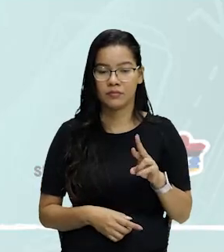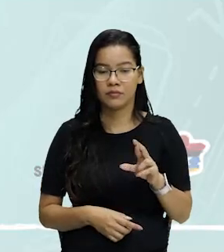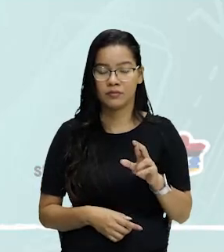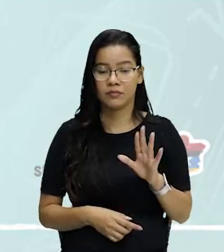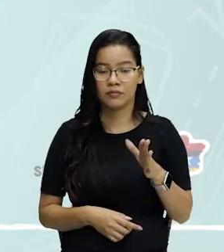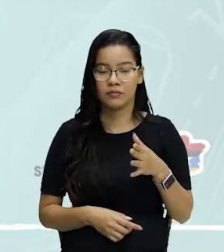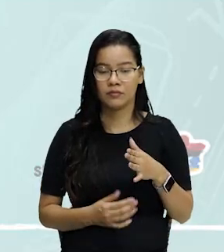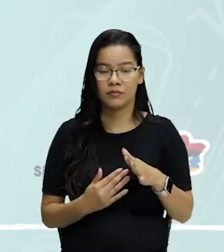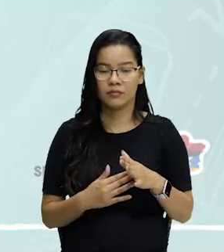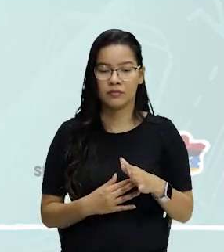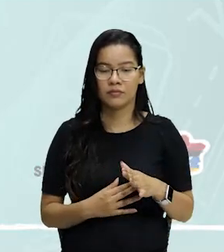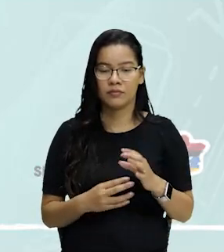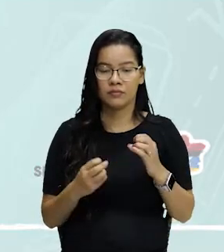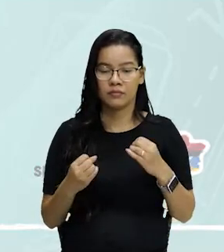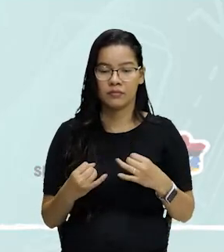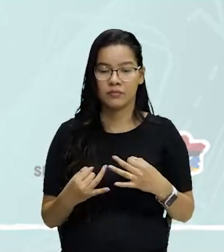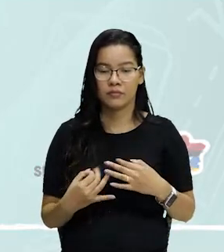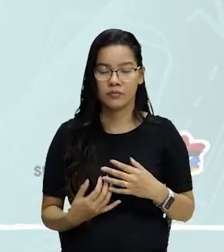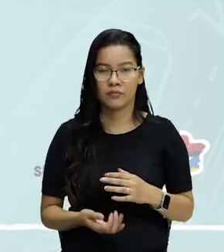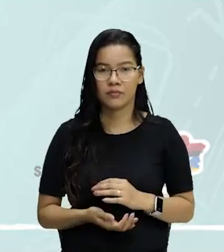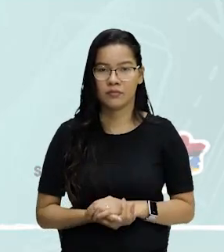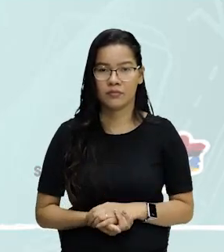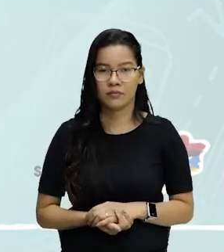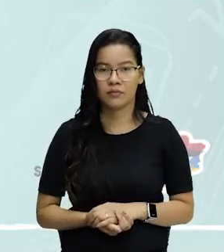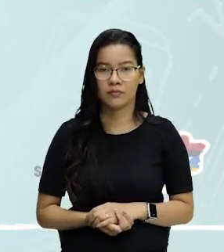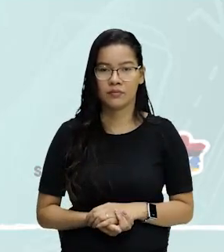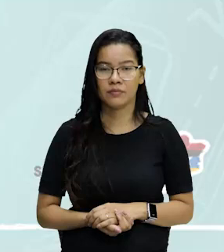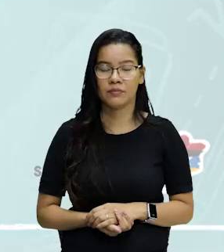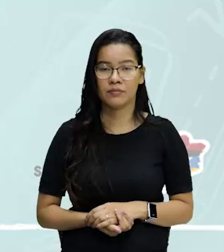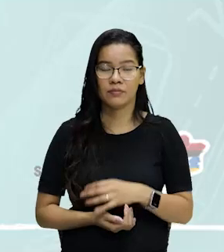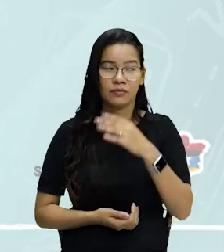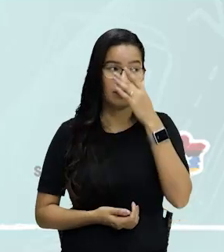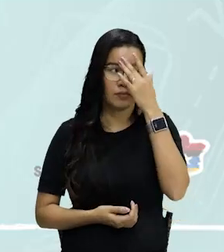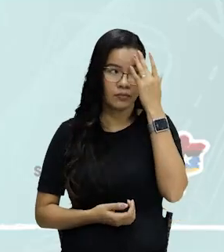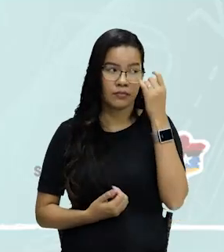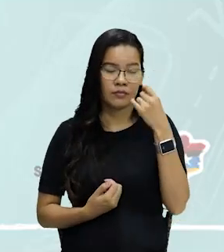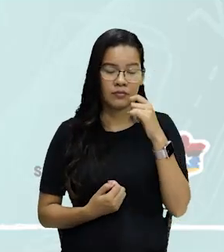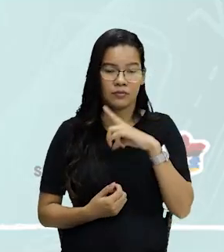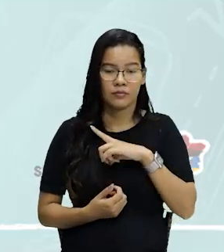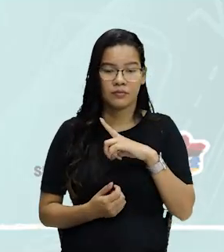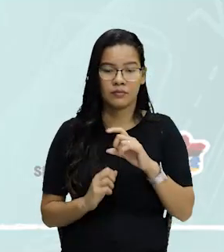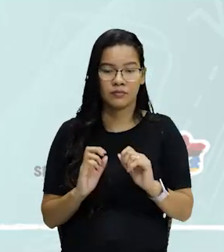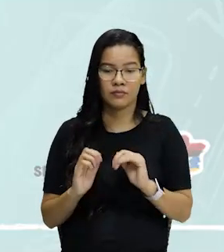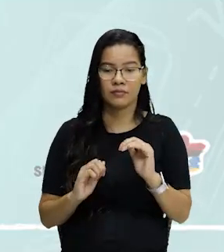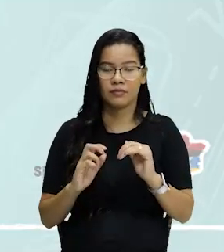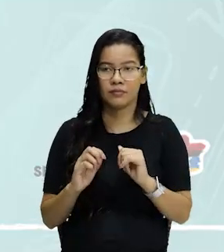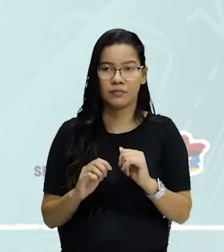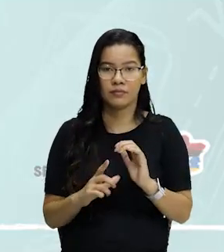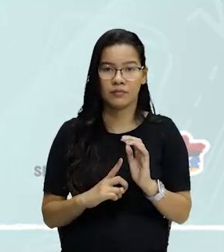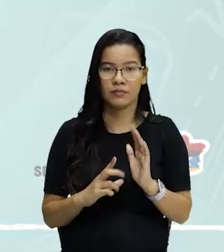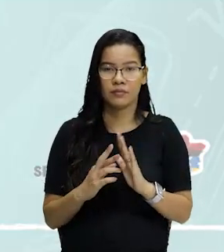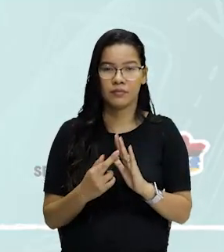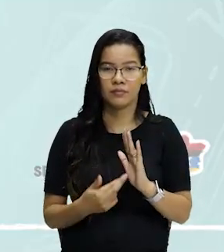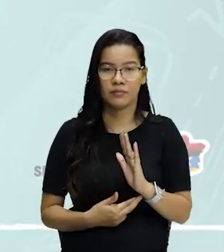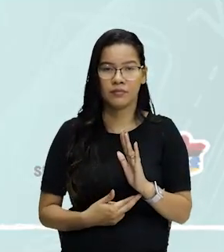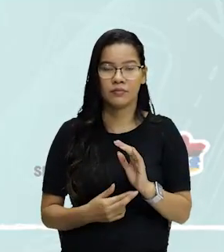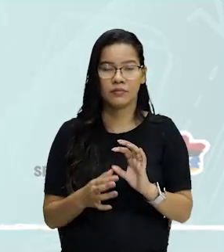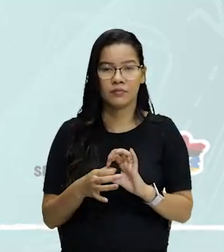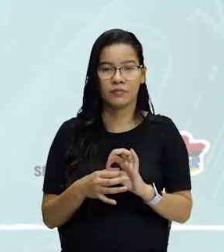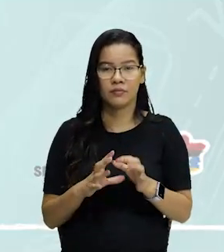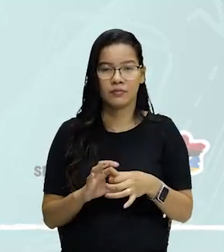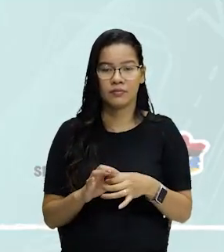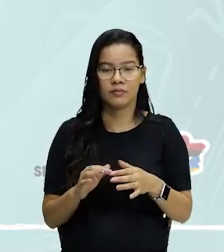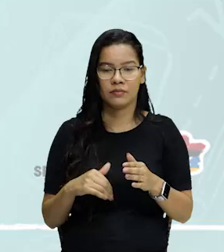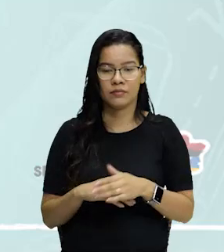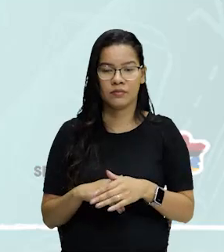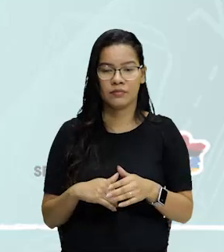dei alguns tipos de escalada. Tá aqui, ó. Os atletas escalam uma parede, só que aqui são as regrinhas dos Jogos Olímpicos, tá?